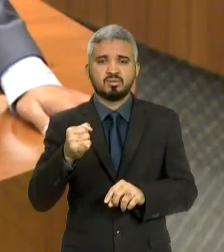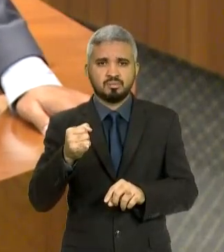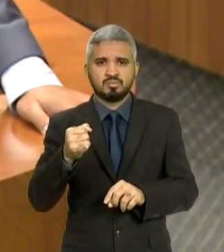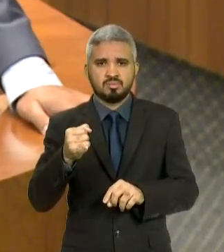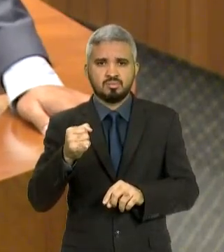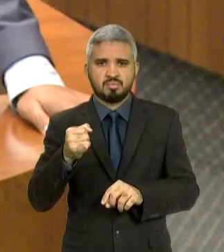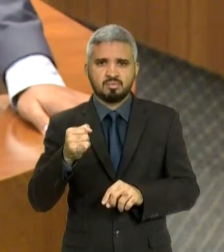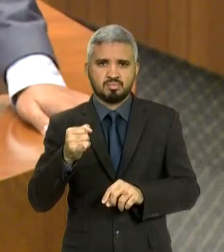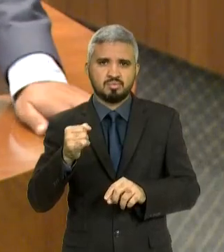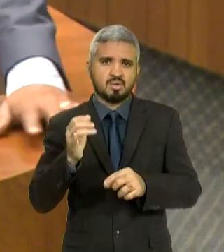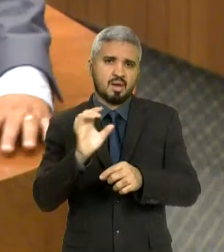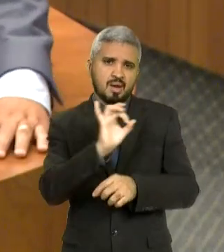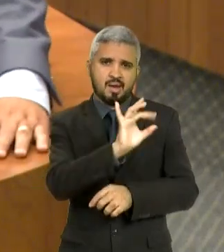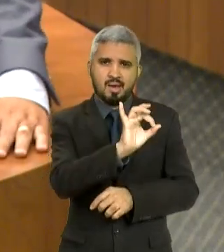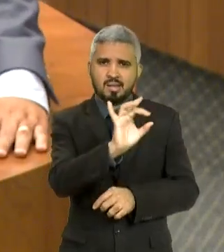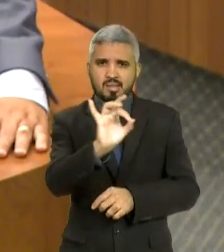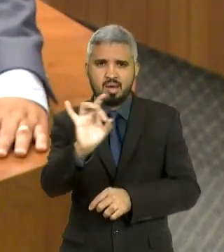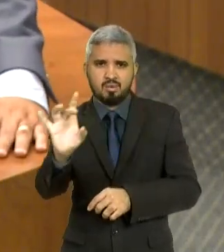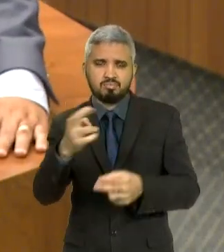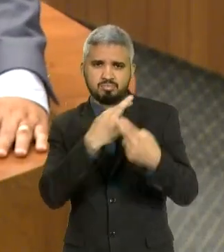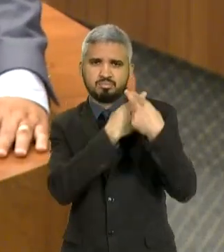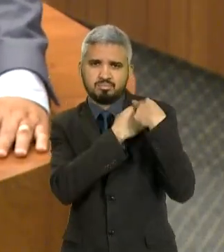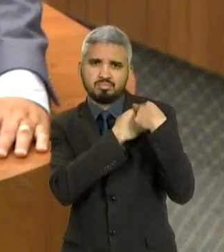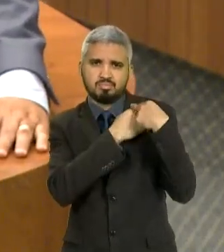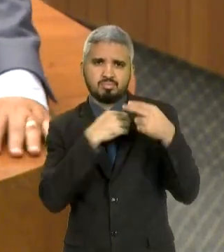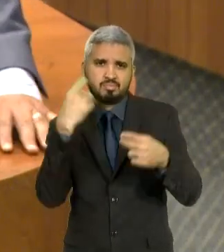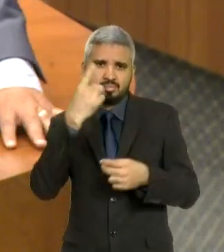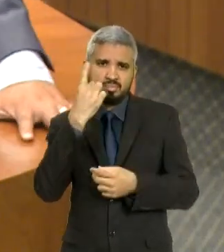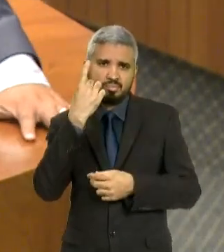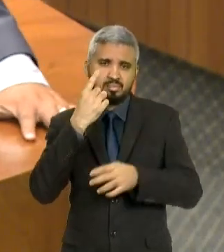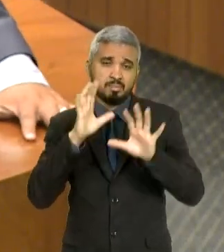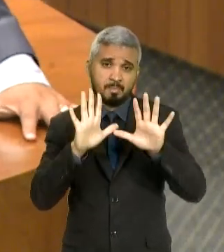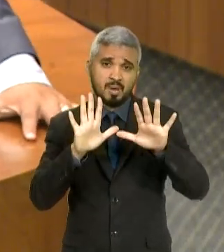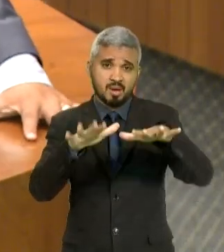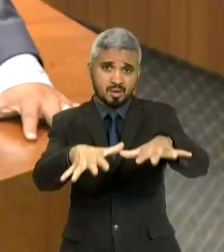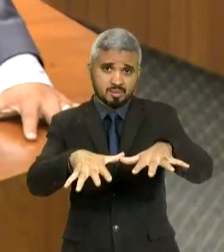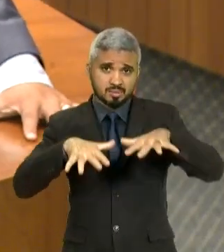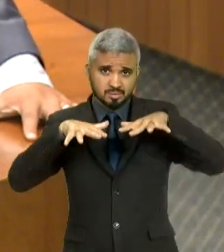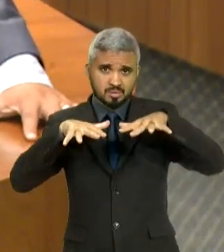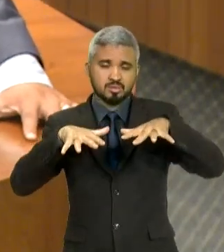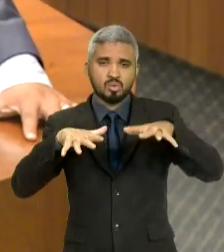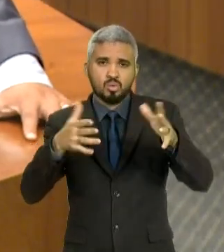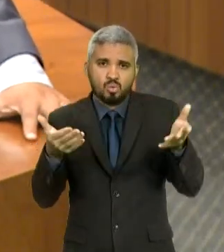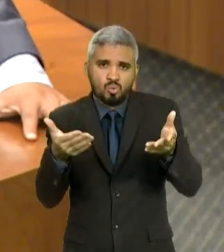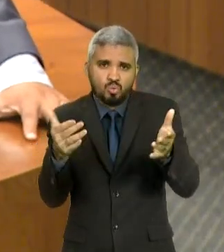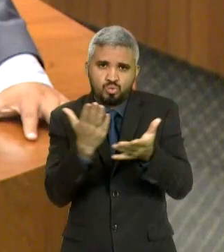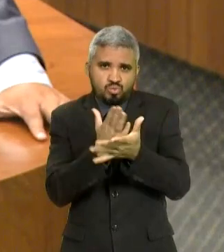temos. E eu quero, de modo muito especial,